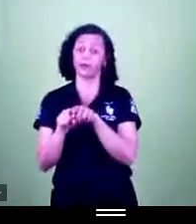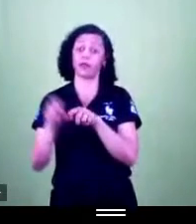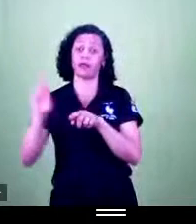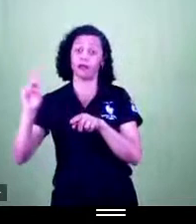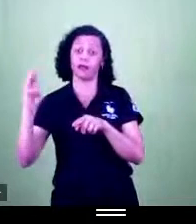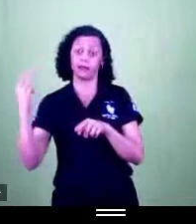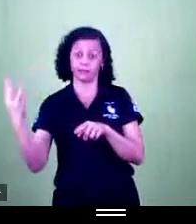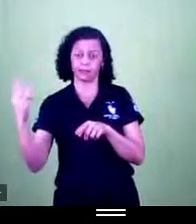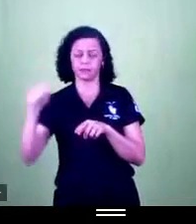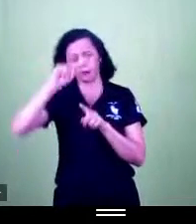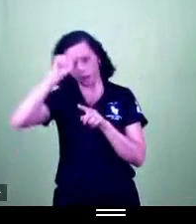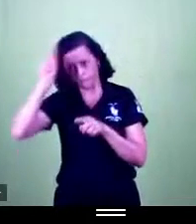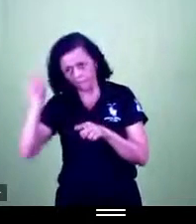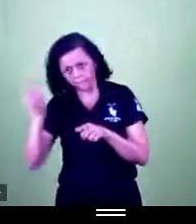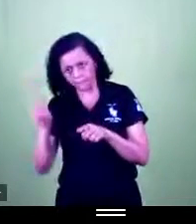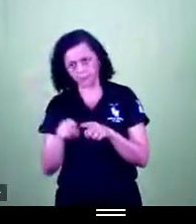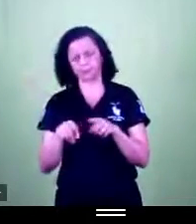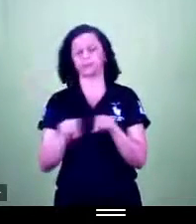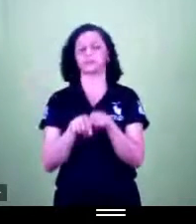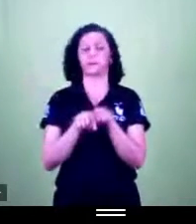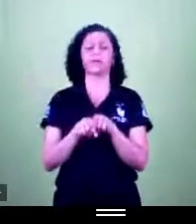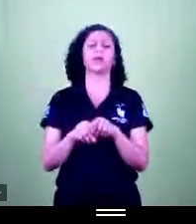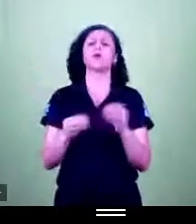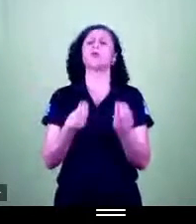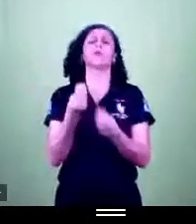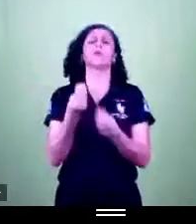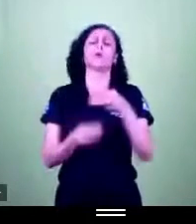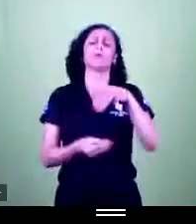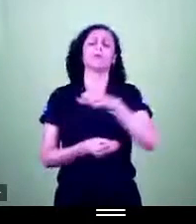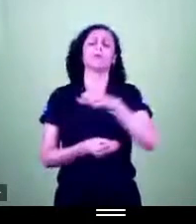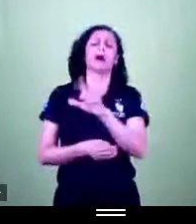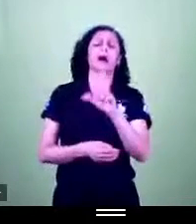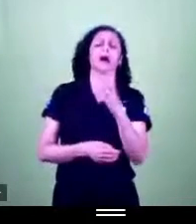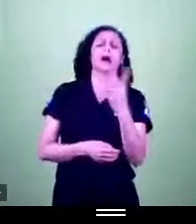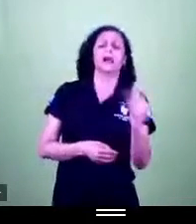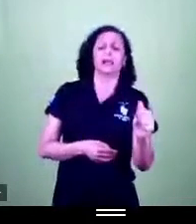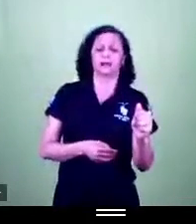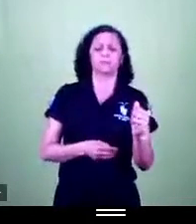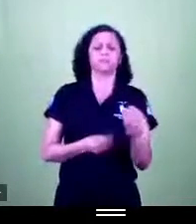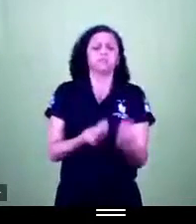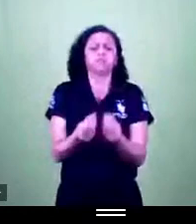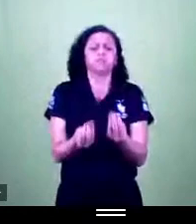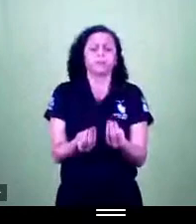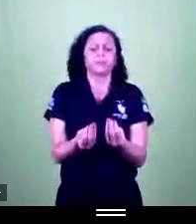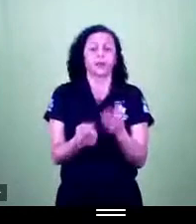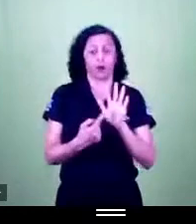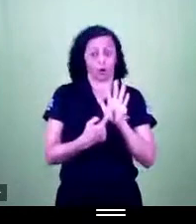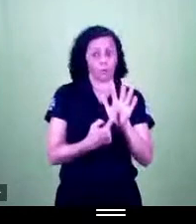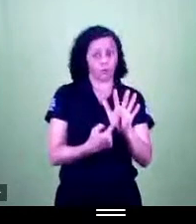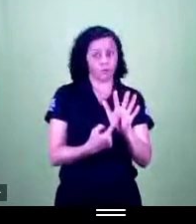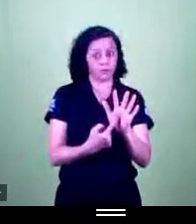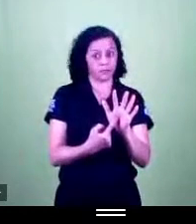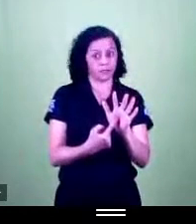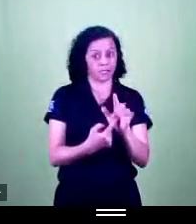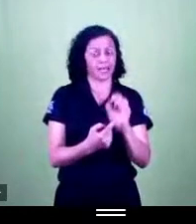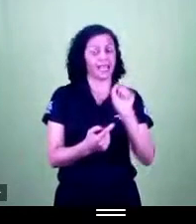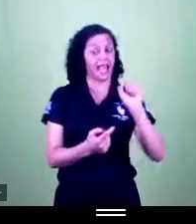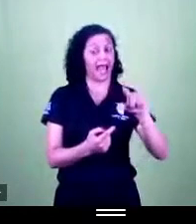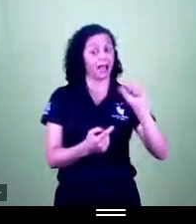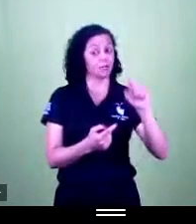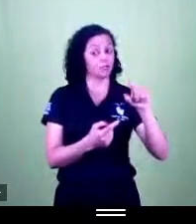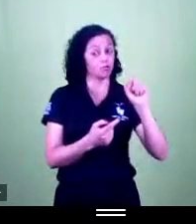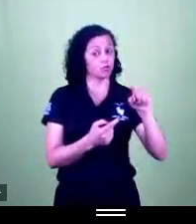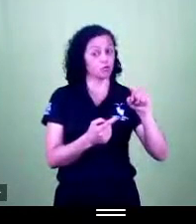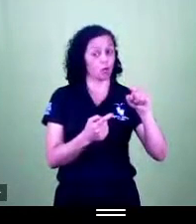hein, pessoal? Só antes de falar de malha aqui, percebam que eu marquei em azul aqui um ramo, né? E para não ficar muito